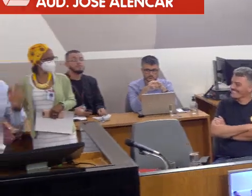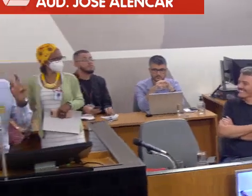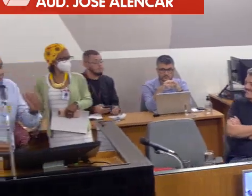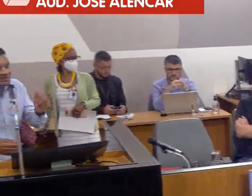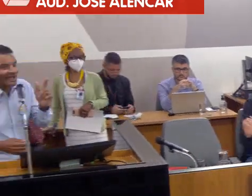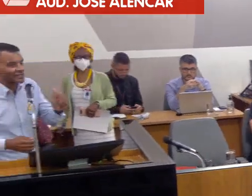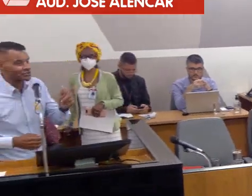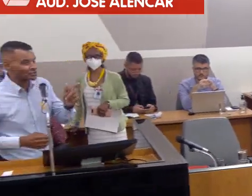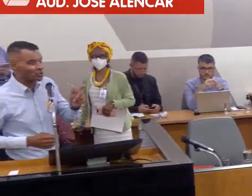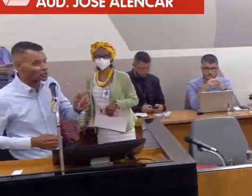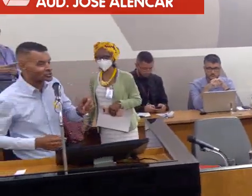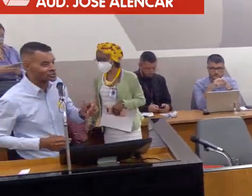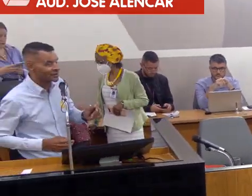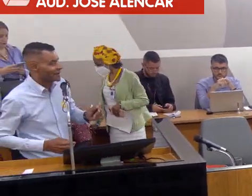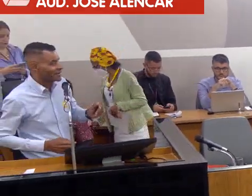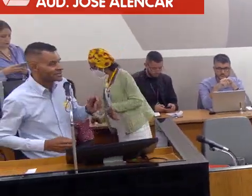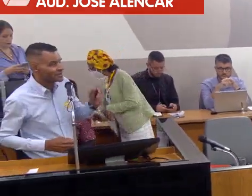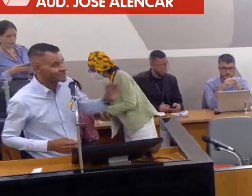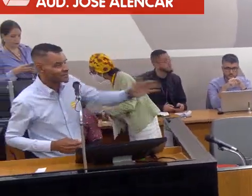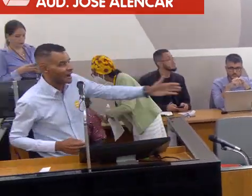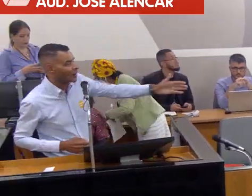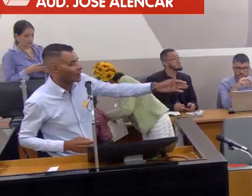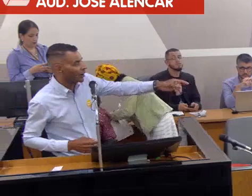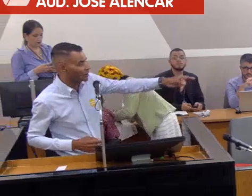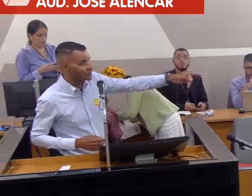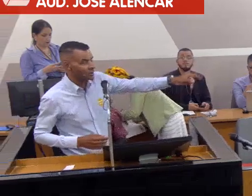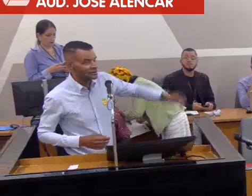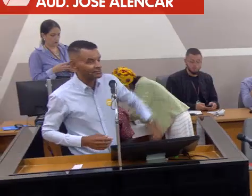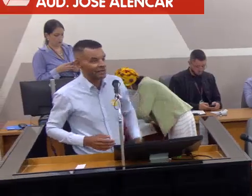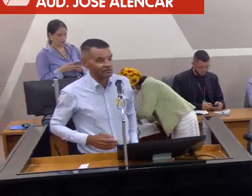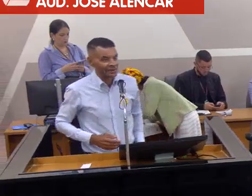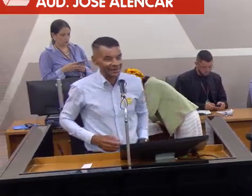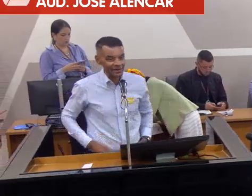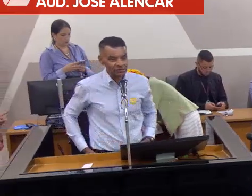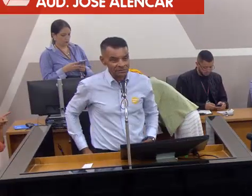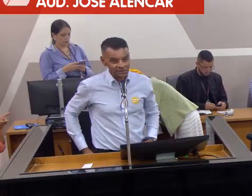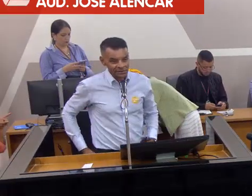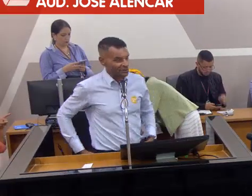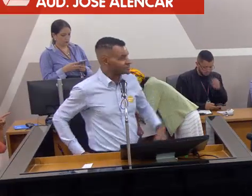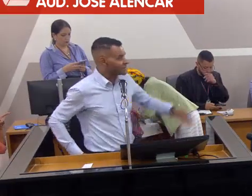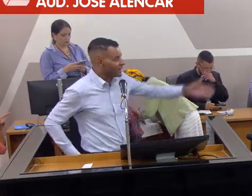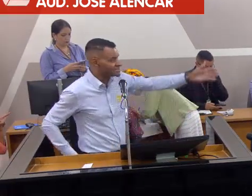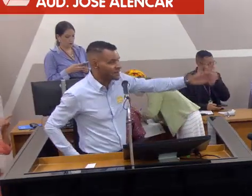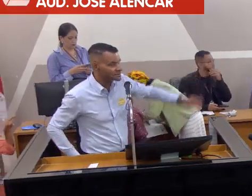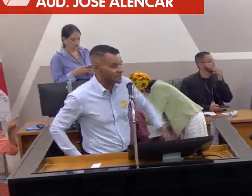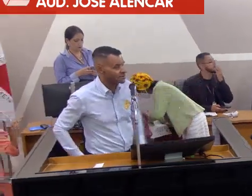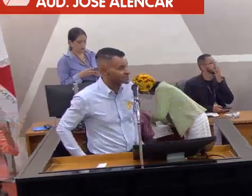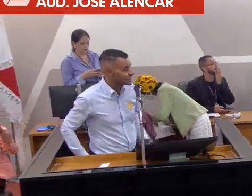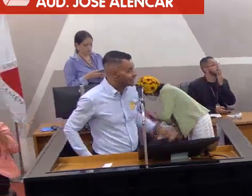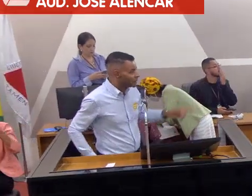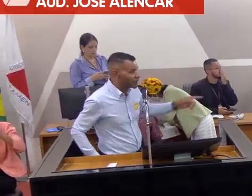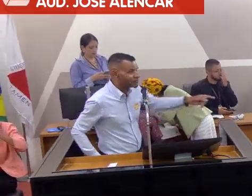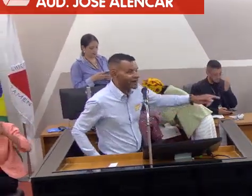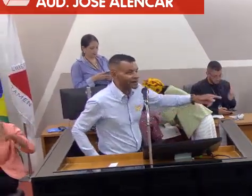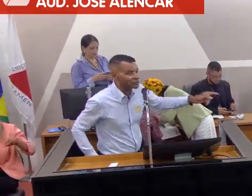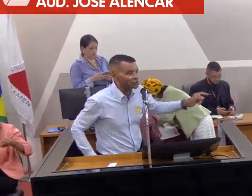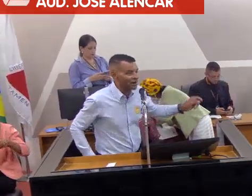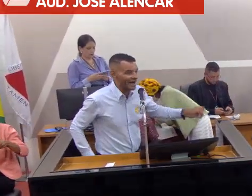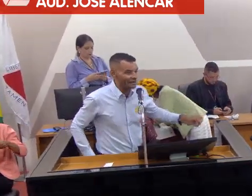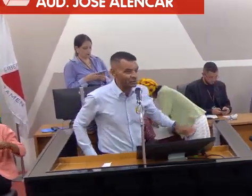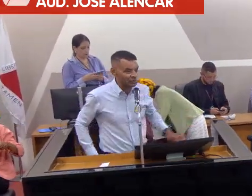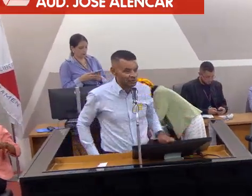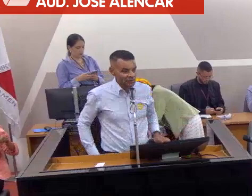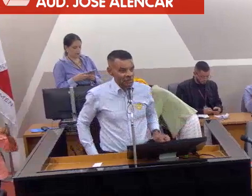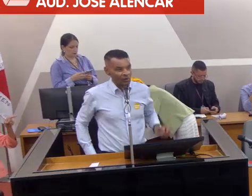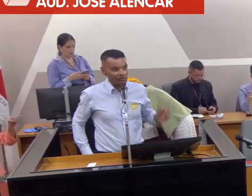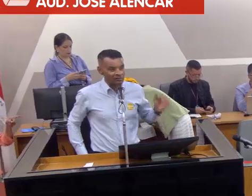Boa tarde a todos em especial Deputado Leleco e os demais membros da mesa boa fala do